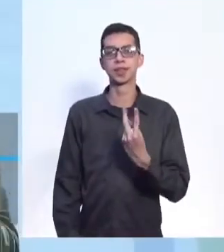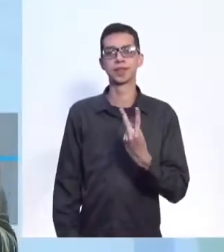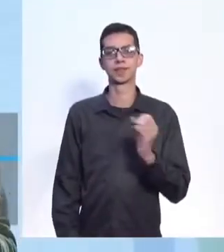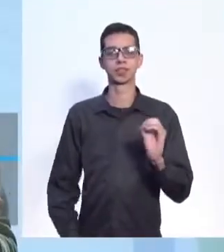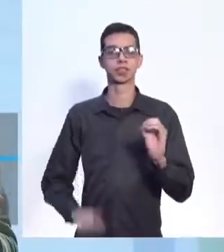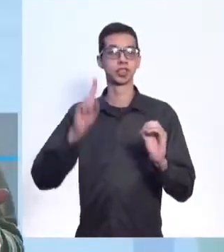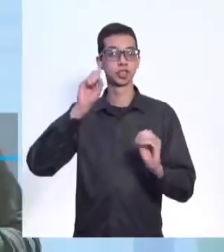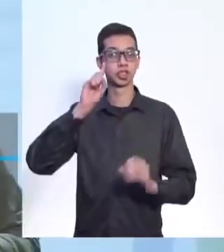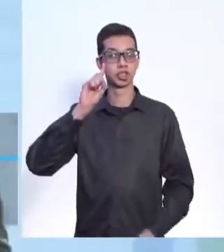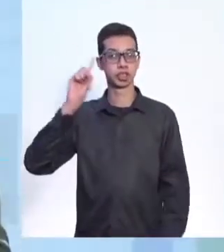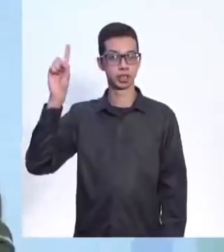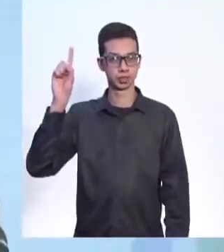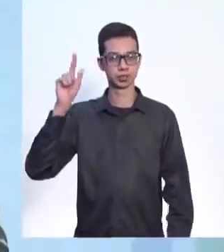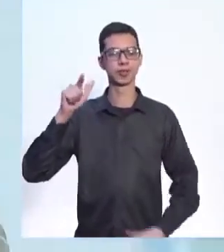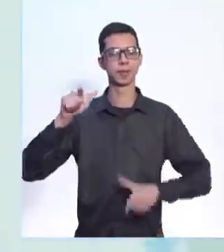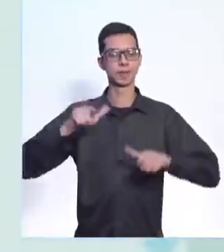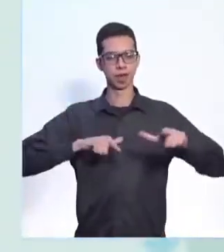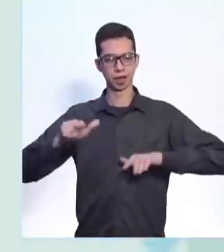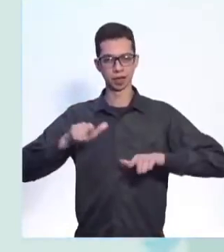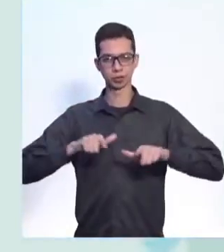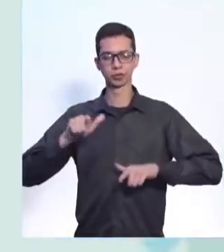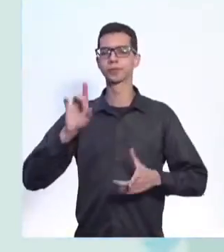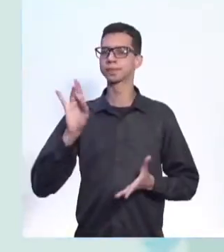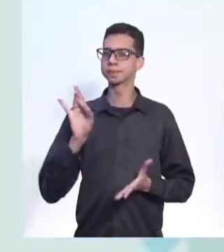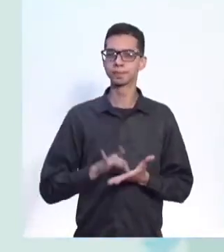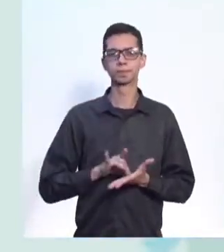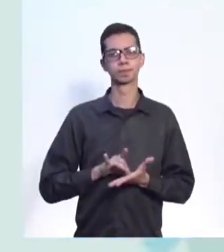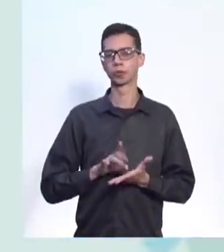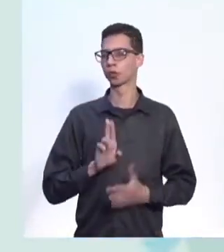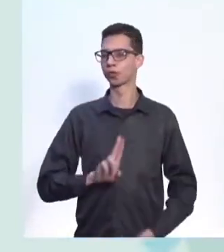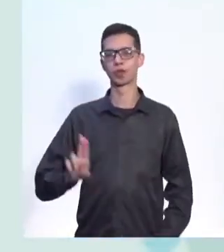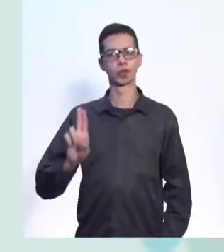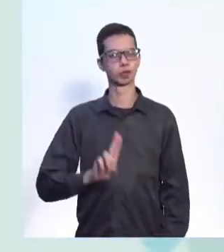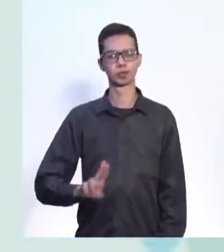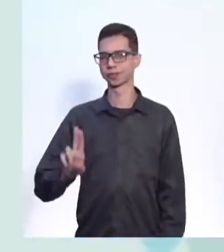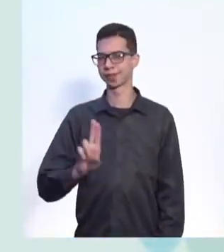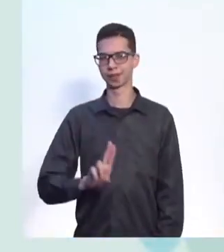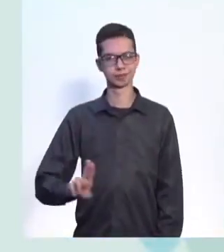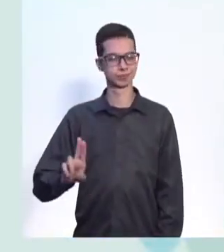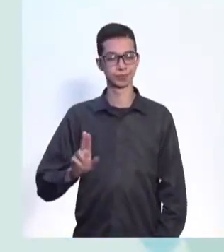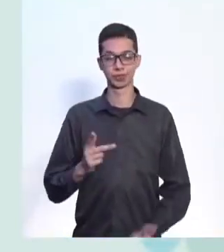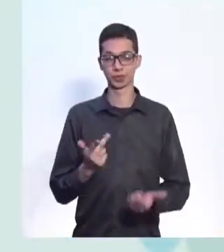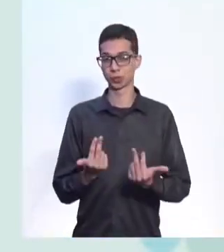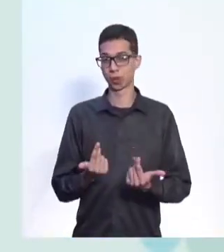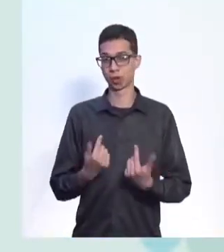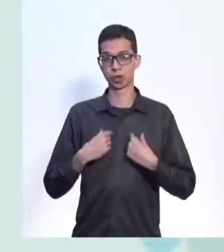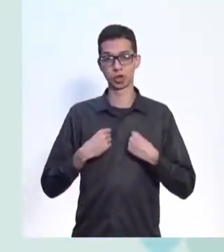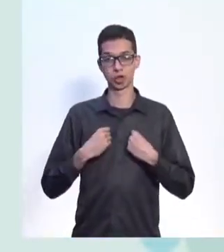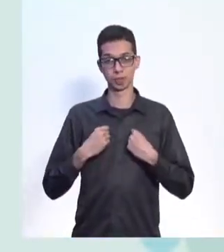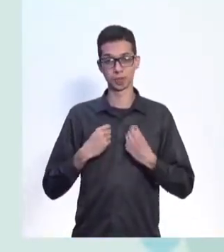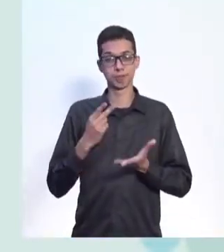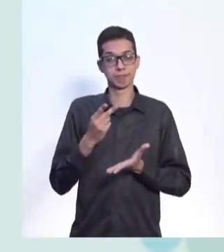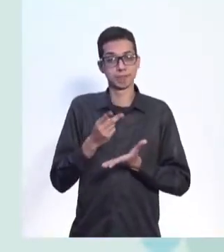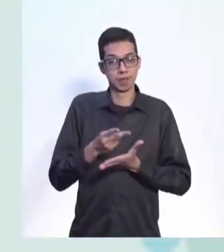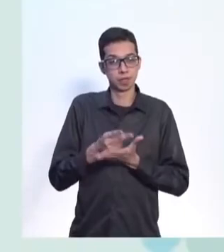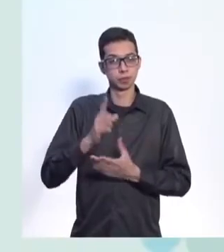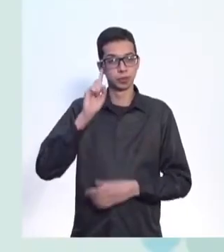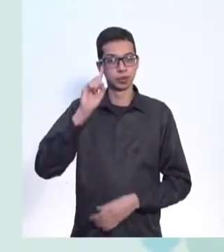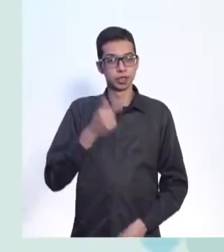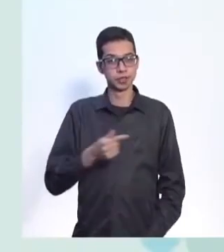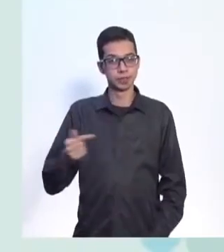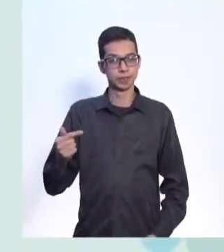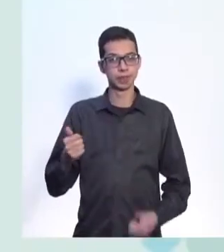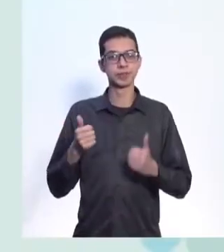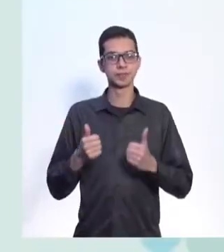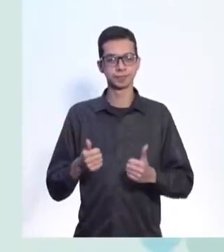dias úteis de trabalho dela, ela não vai repetir no mesmo dia da semana o mesmo uniforme. Perfeito.